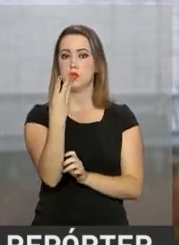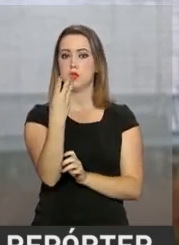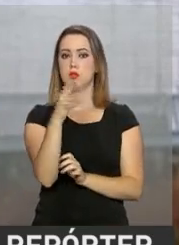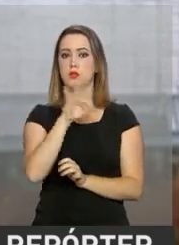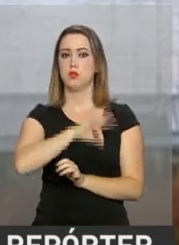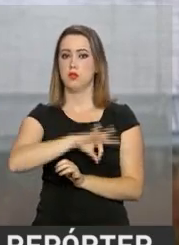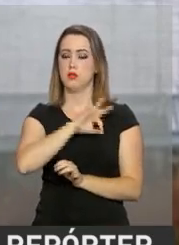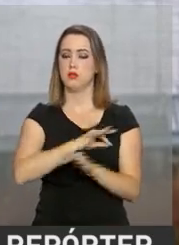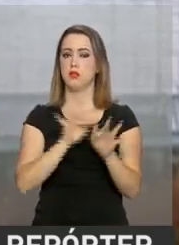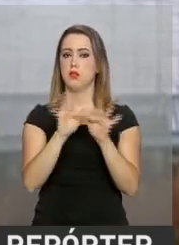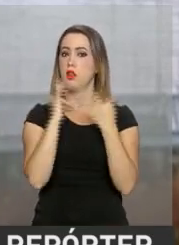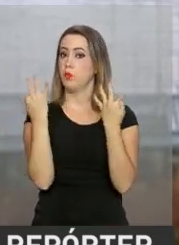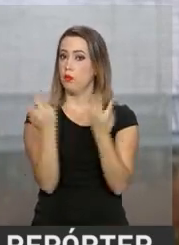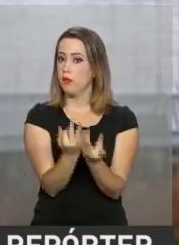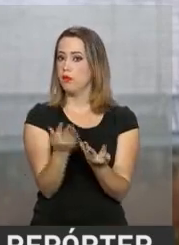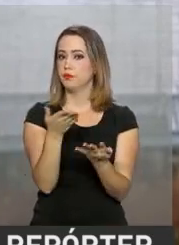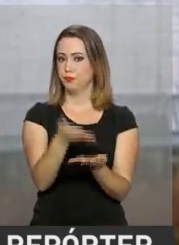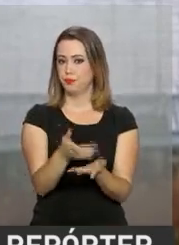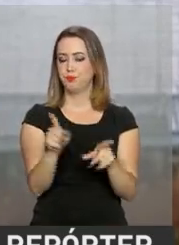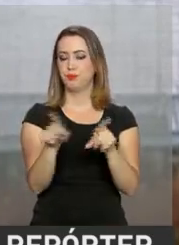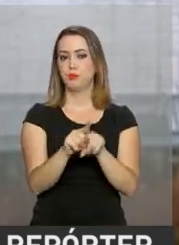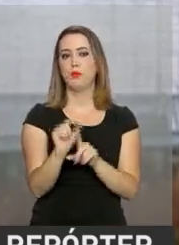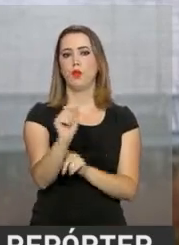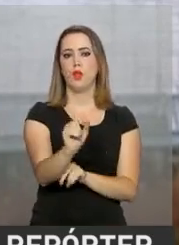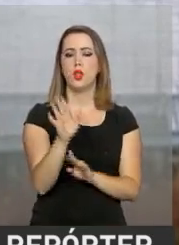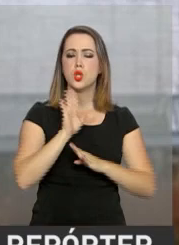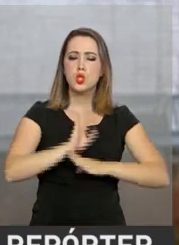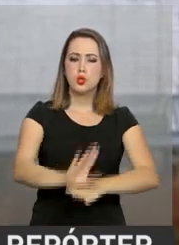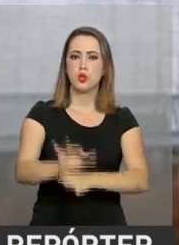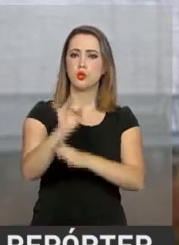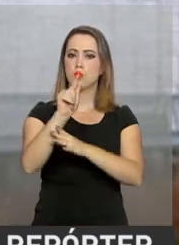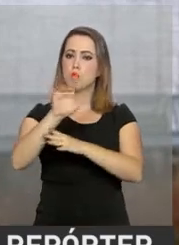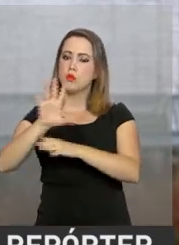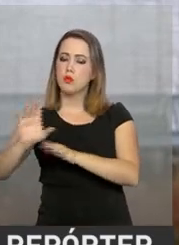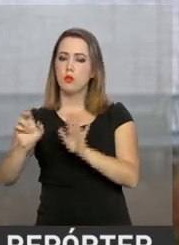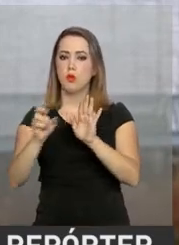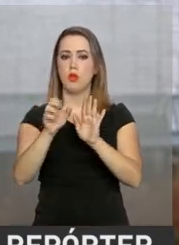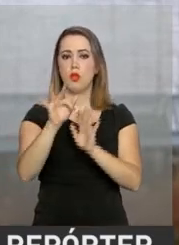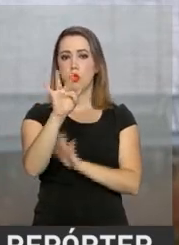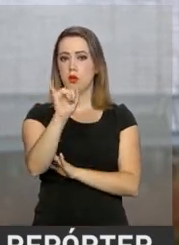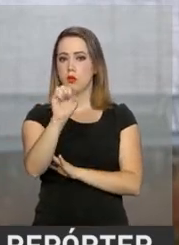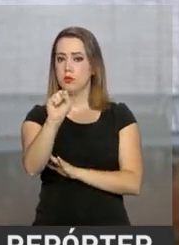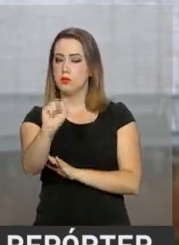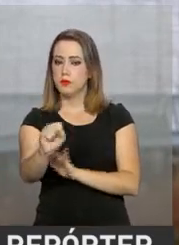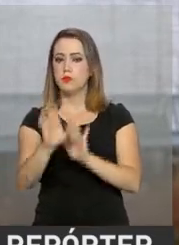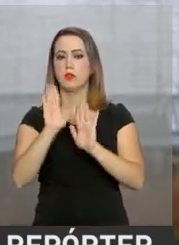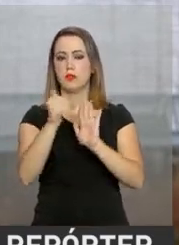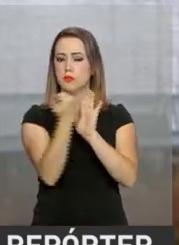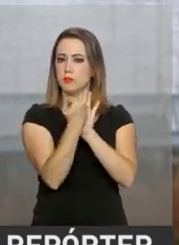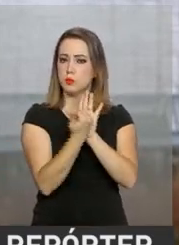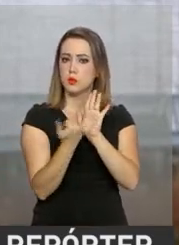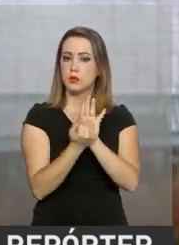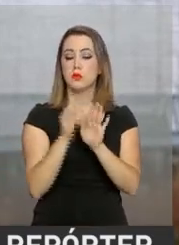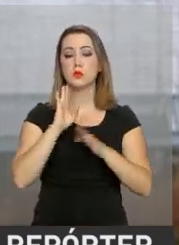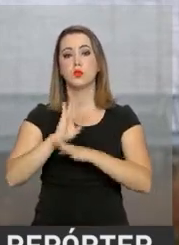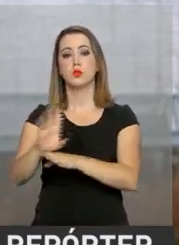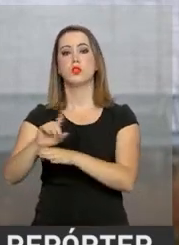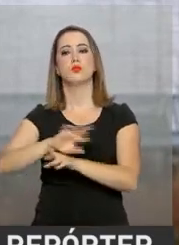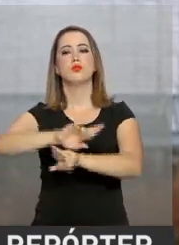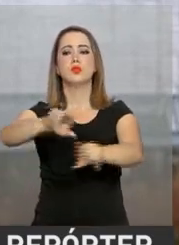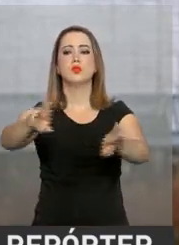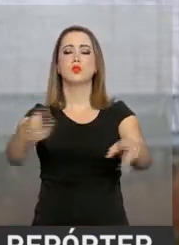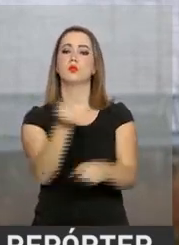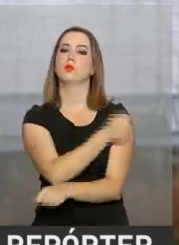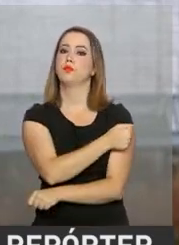salários mínimos o fiéis já beneficia cerca de 1.00000 estudantes em todo o país as